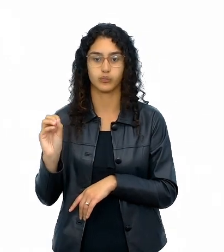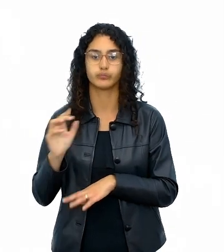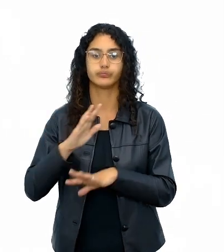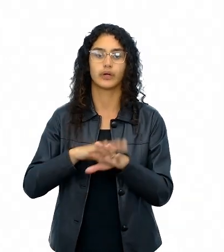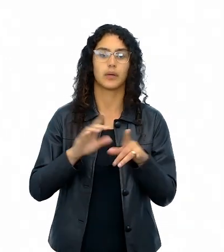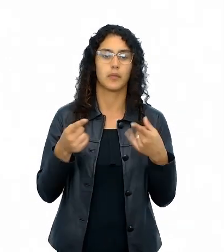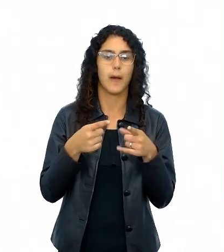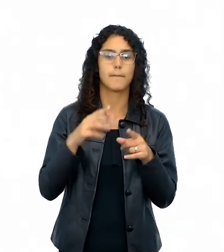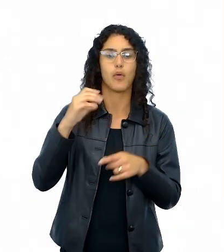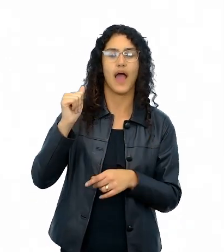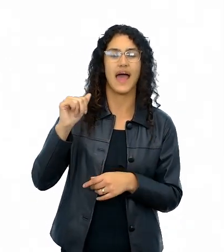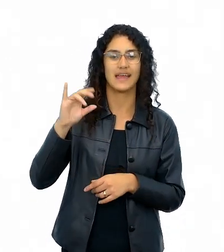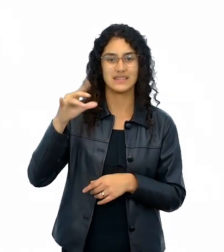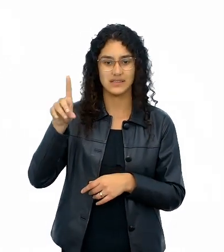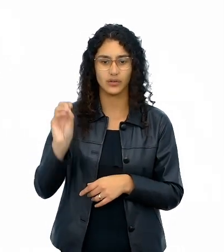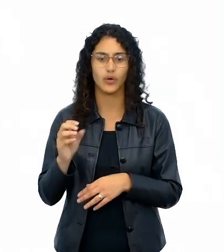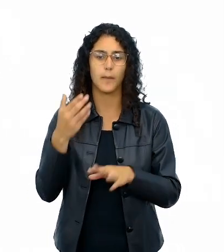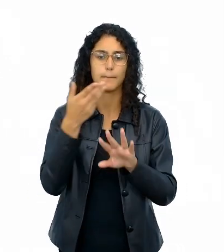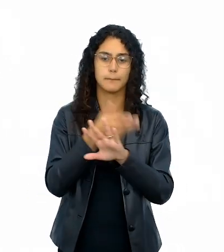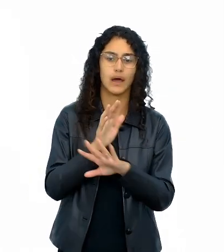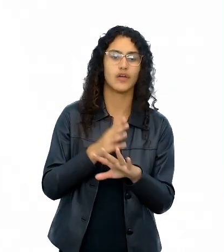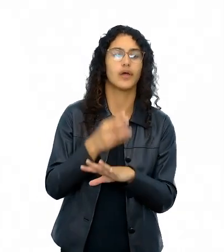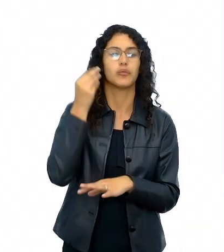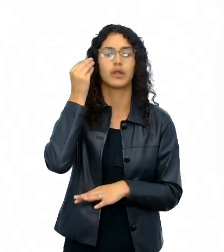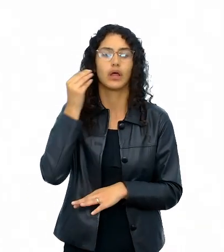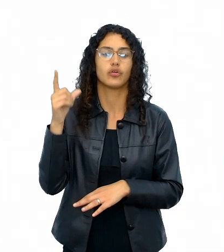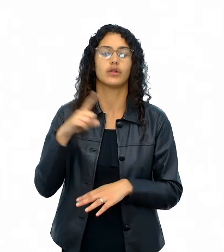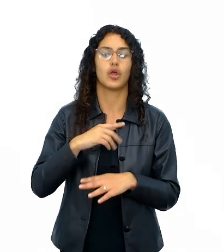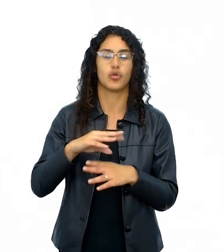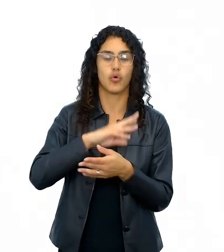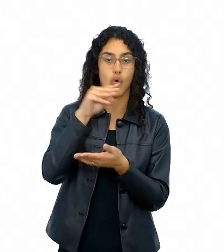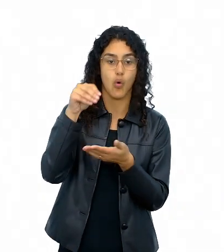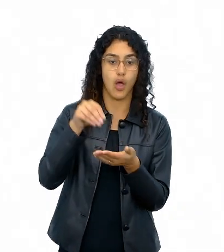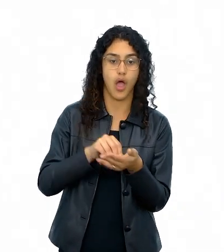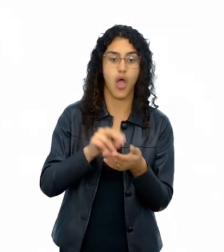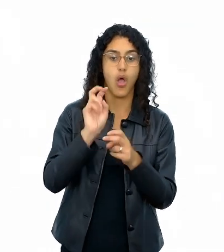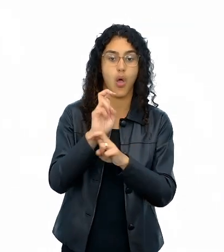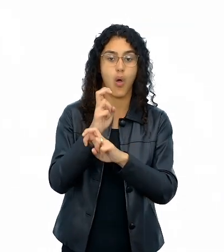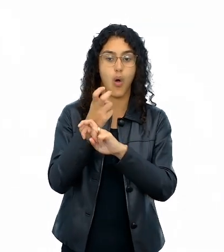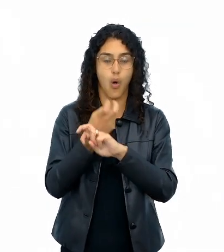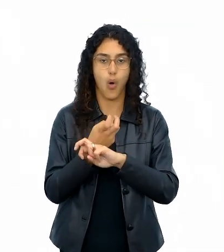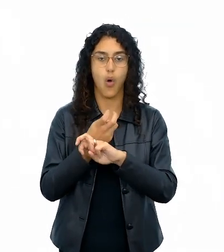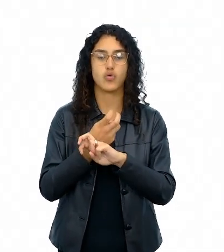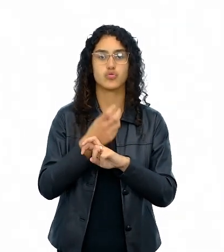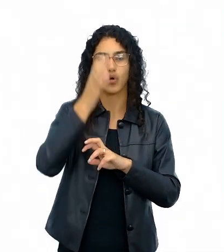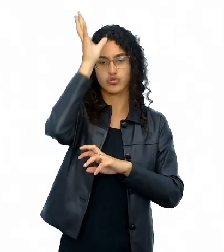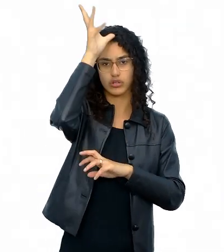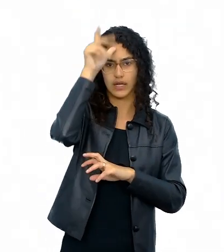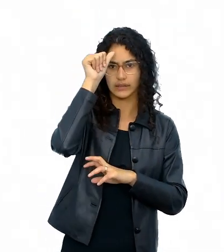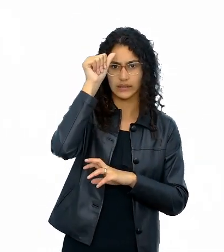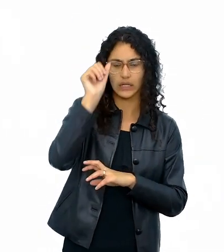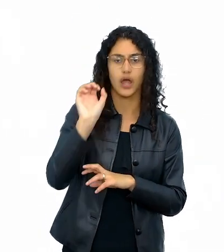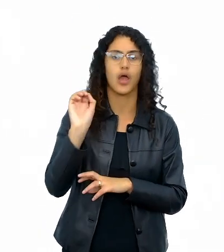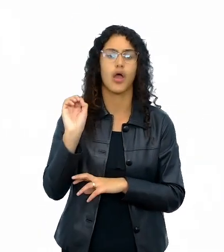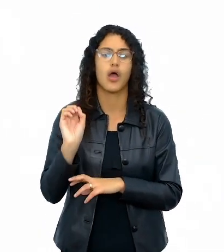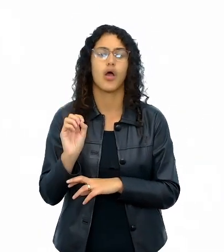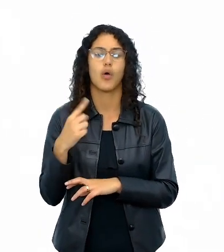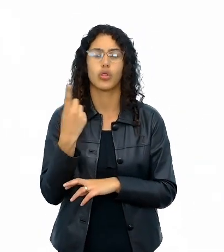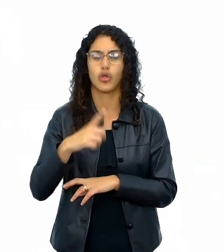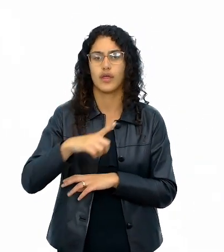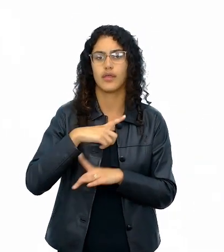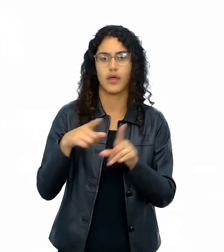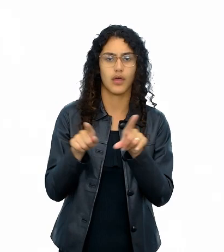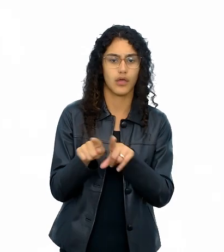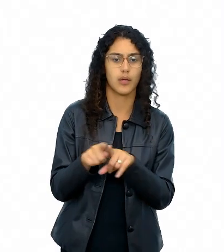Aquela famosa prática, né, experimental de se colocar um ossinho de galinha, ou, né, outro ossinho que a gente tem